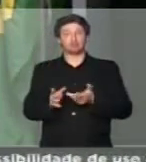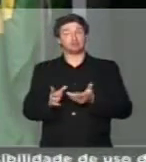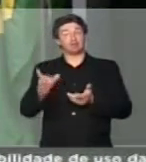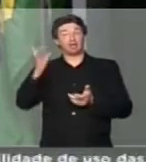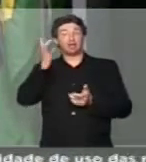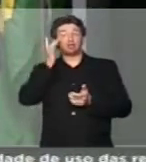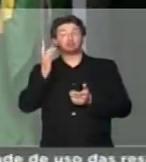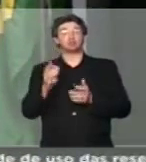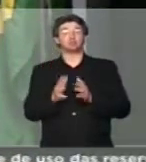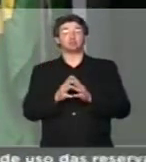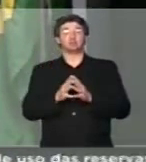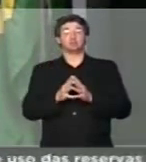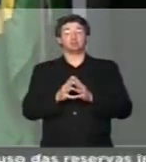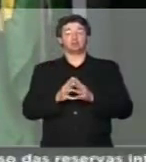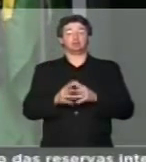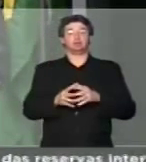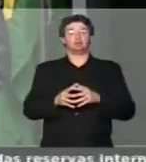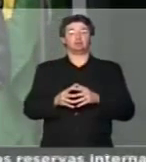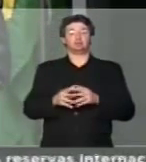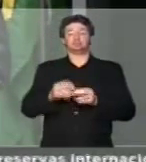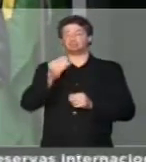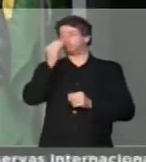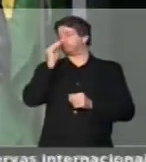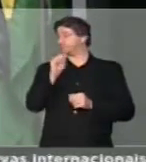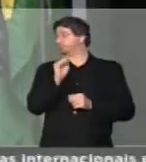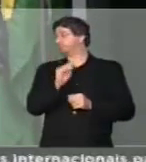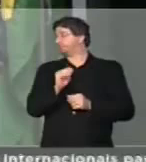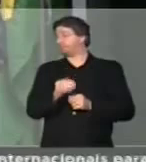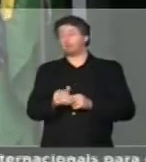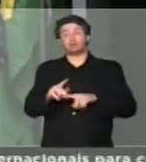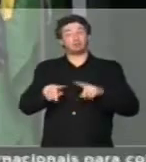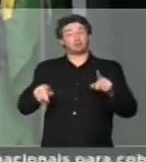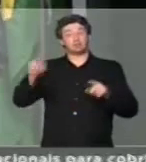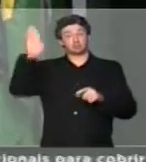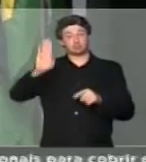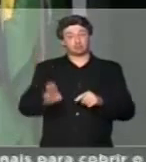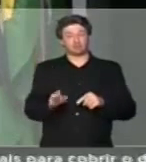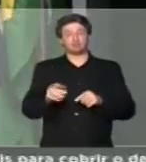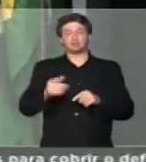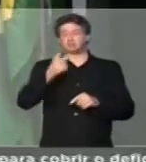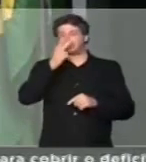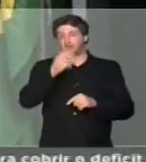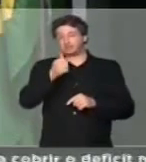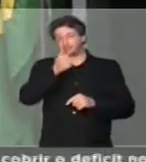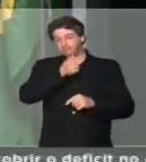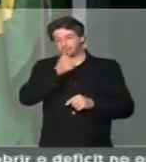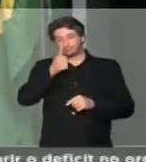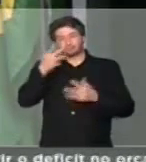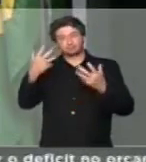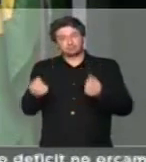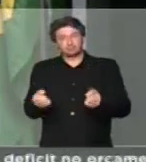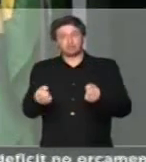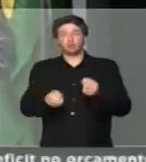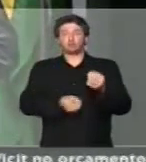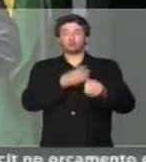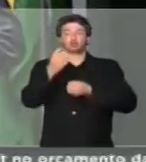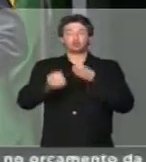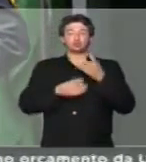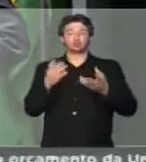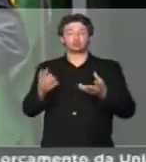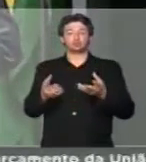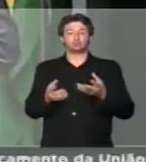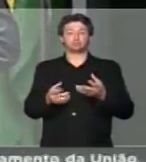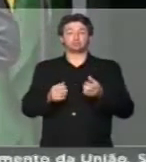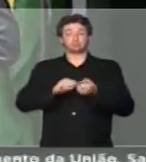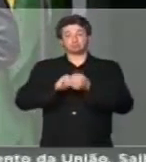Dilma Rousseff fecha os olhos e o Brasil fica submetido a um discurso